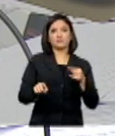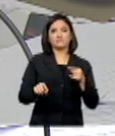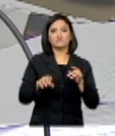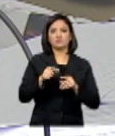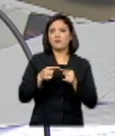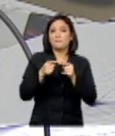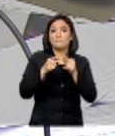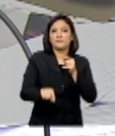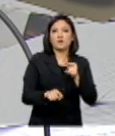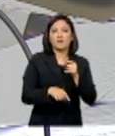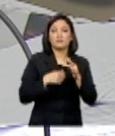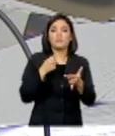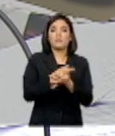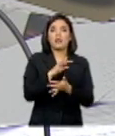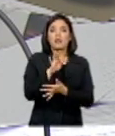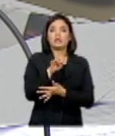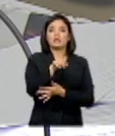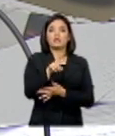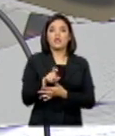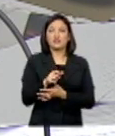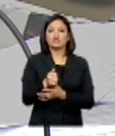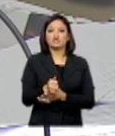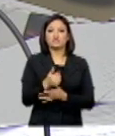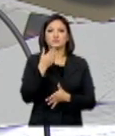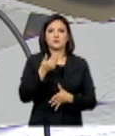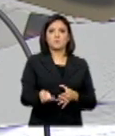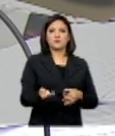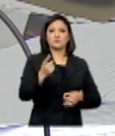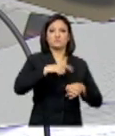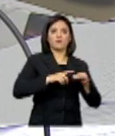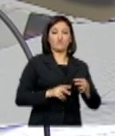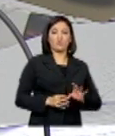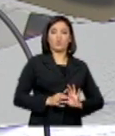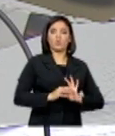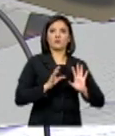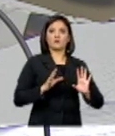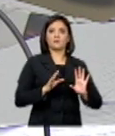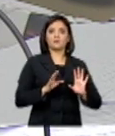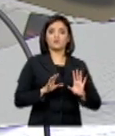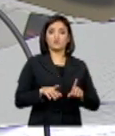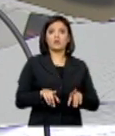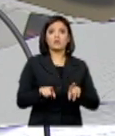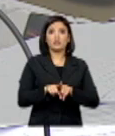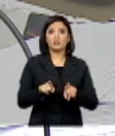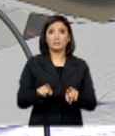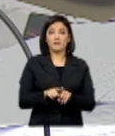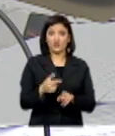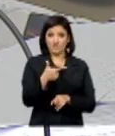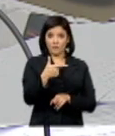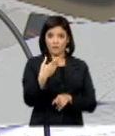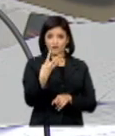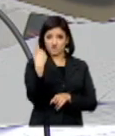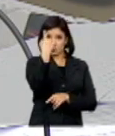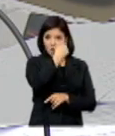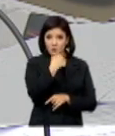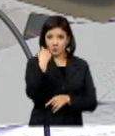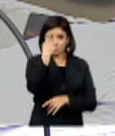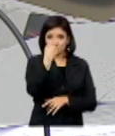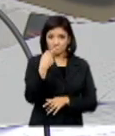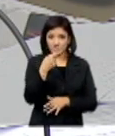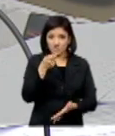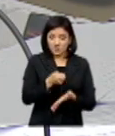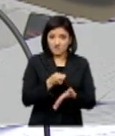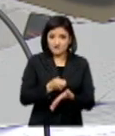taxa de religação e depois em 24 horas determina que deve ser restabelecido o fornecimento